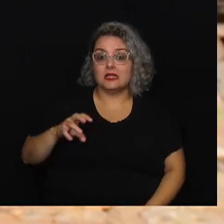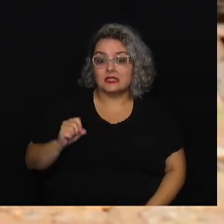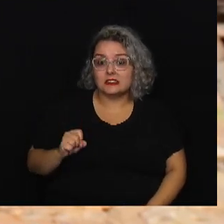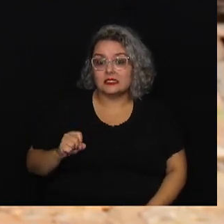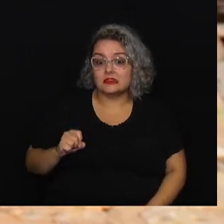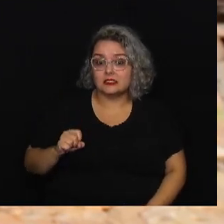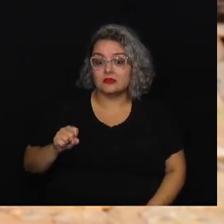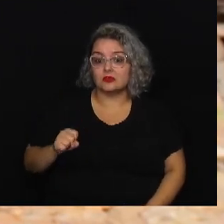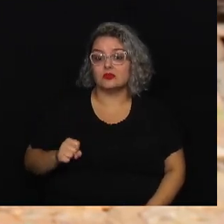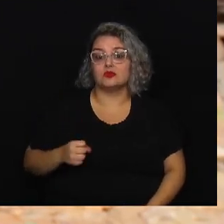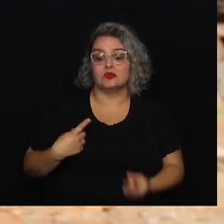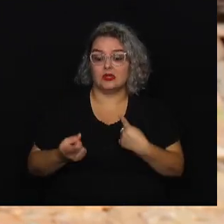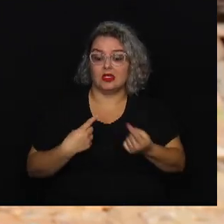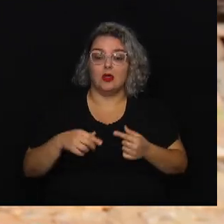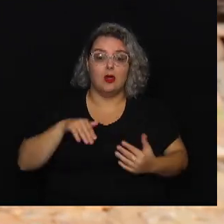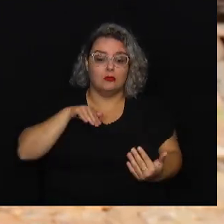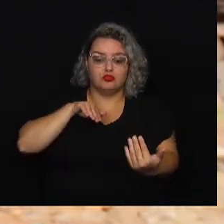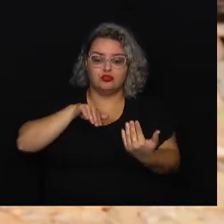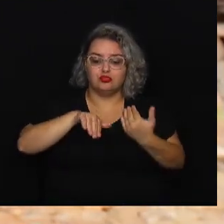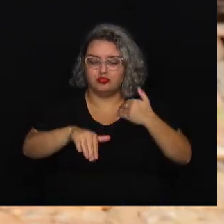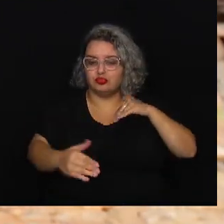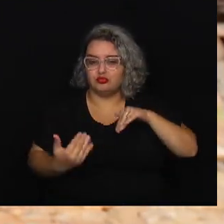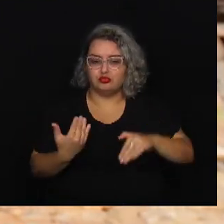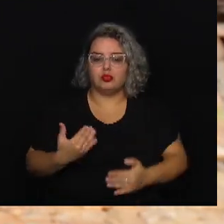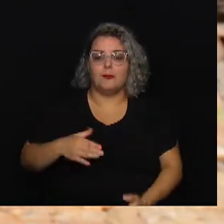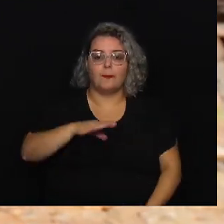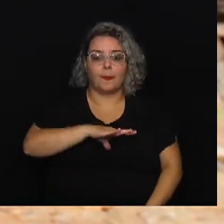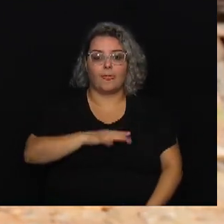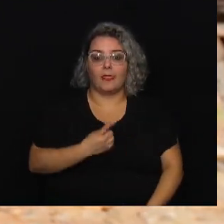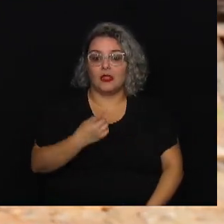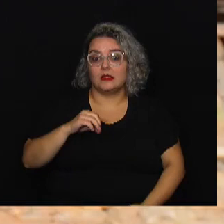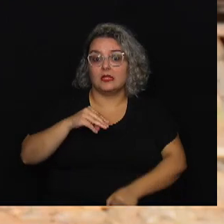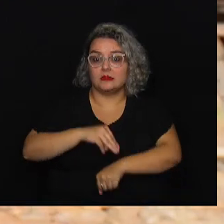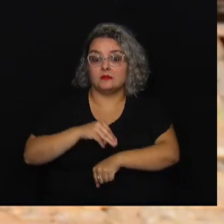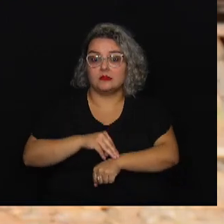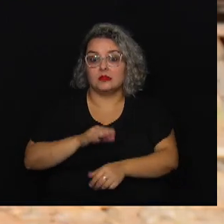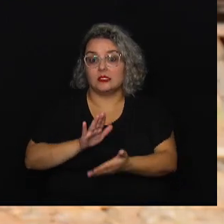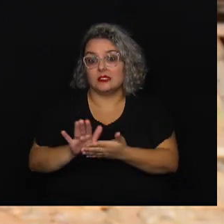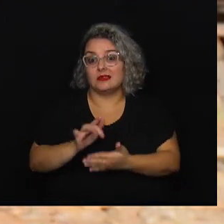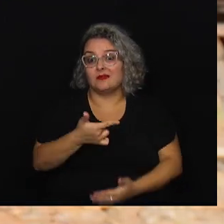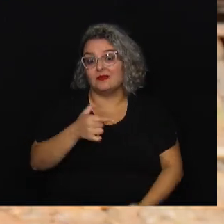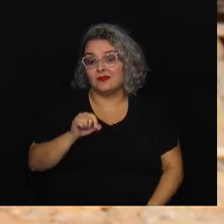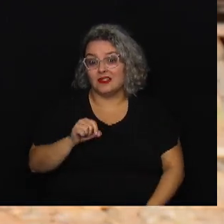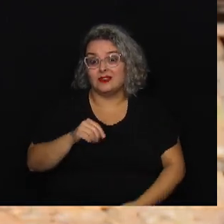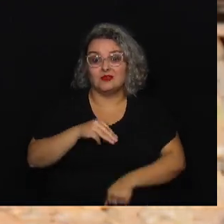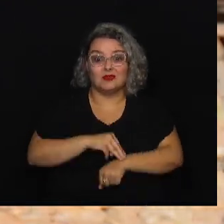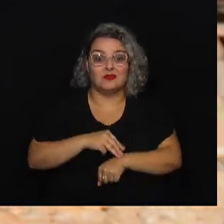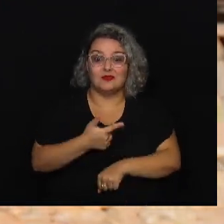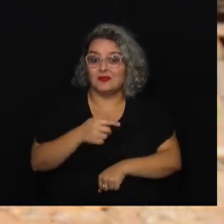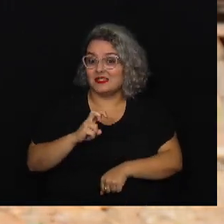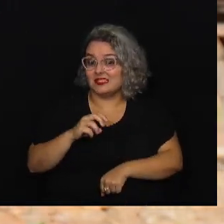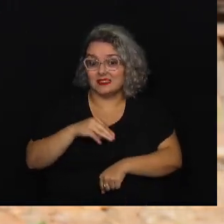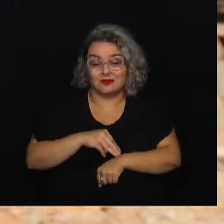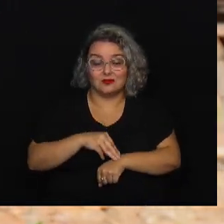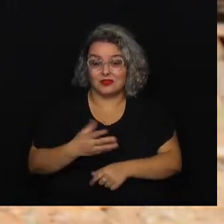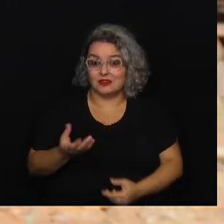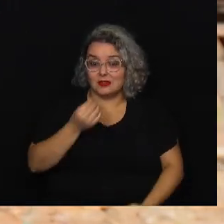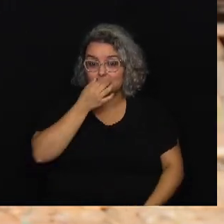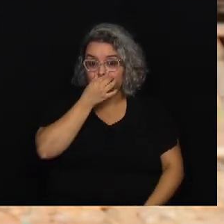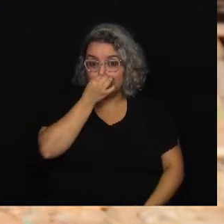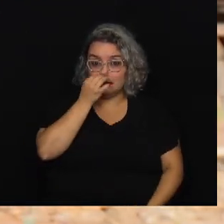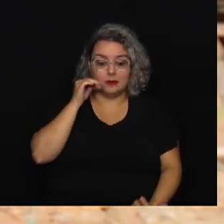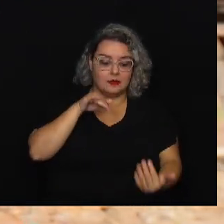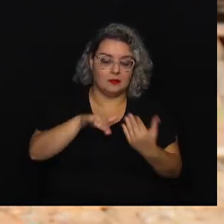carro. Quando você vai daqui para a cidade, antigamente gastava 10 minutos, agora está gastando 20 minutos, 25 minutos. O trânsito para de